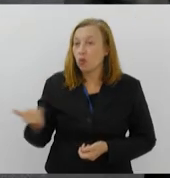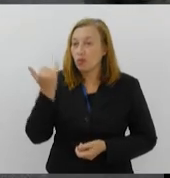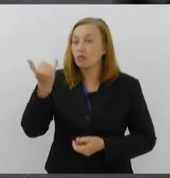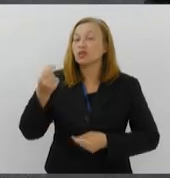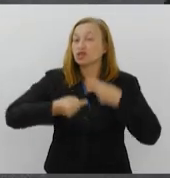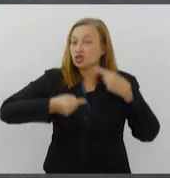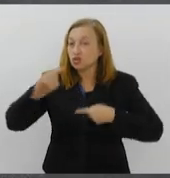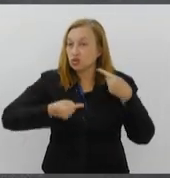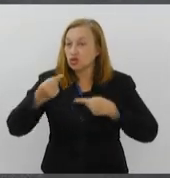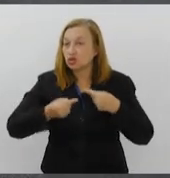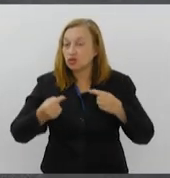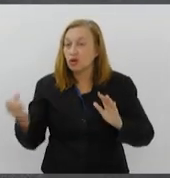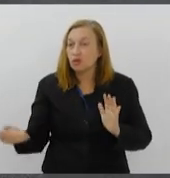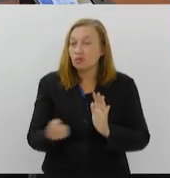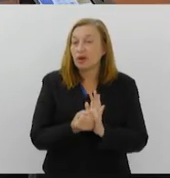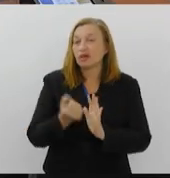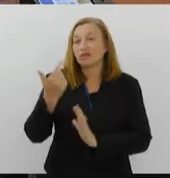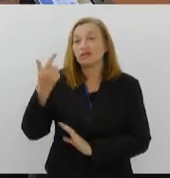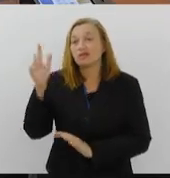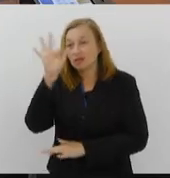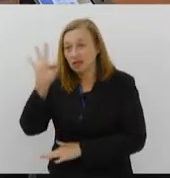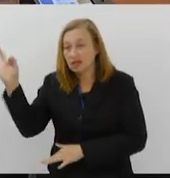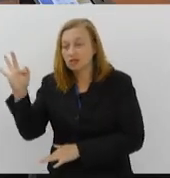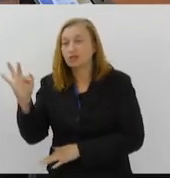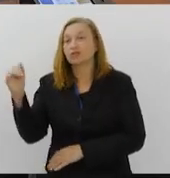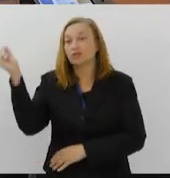debater o Pacto Federativo no Brasil.